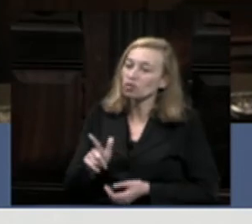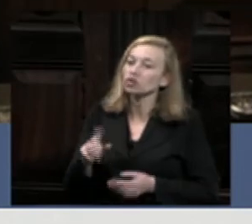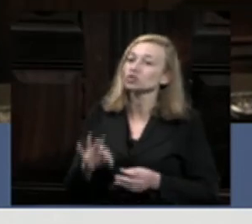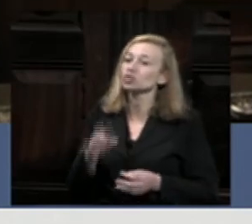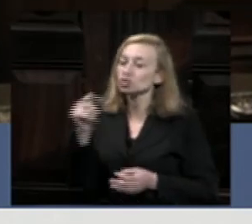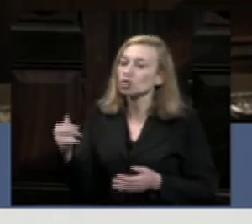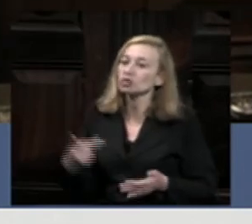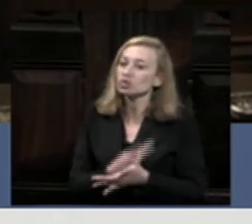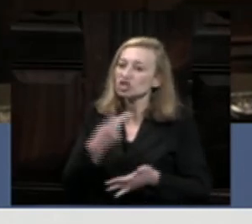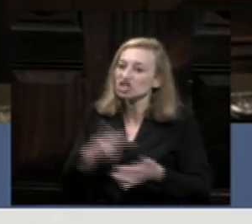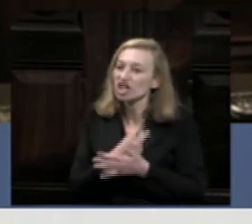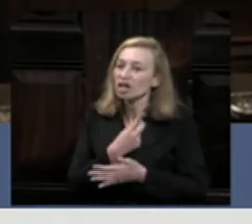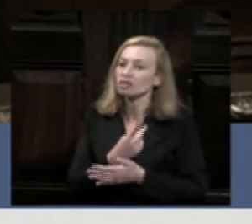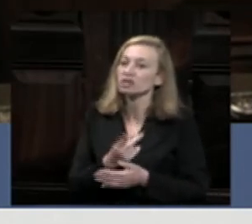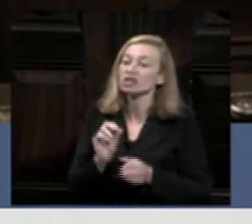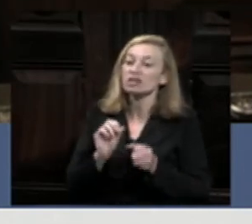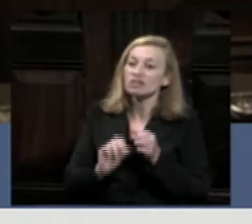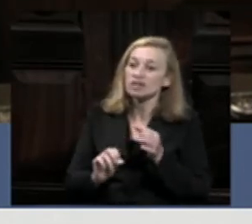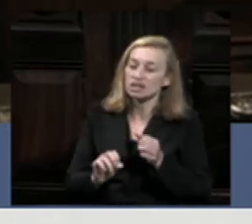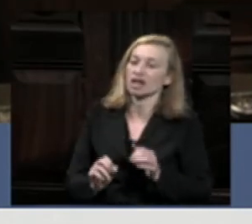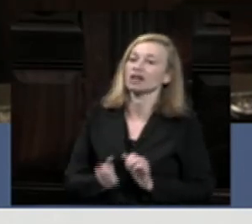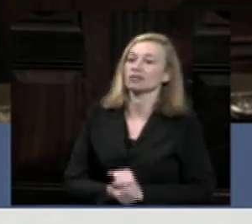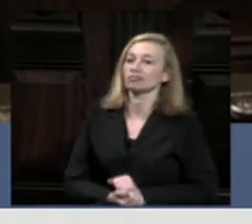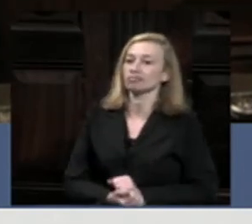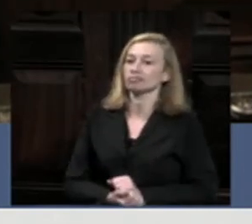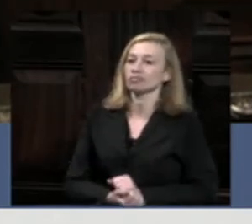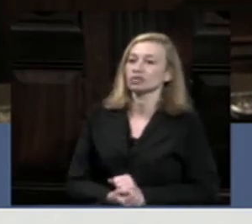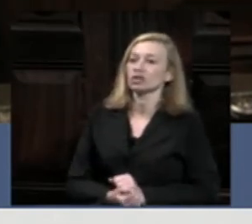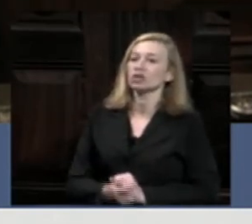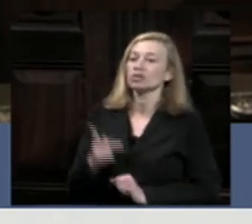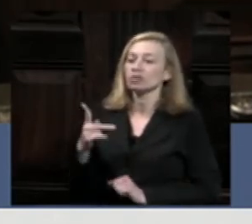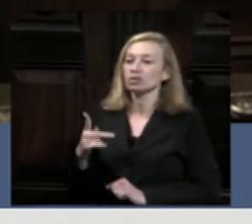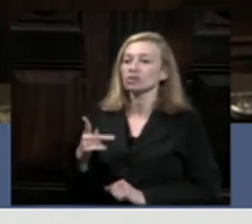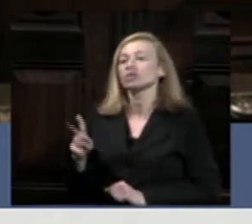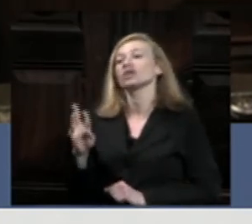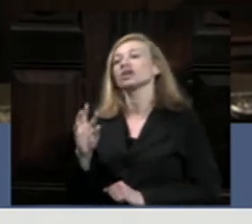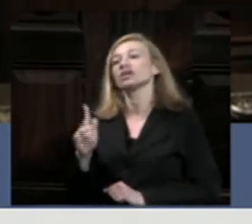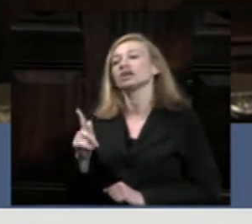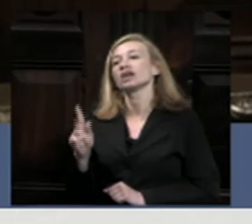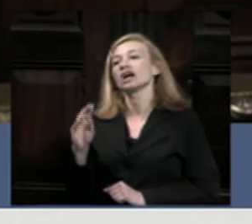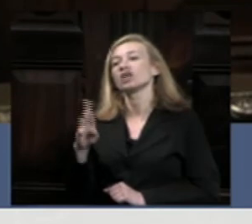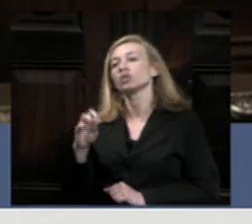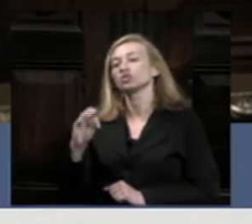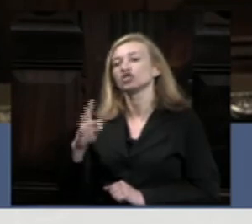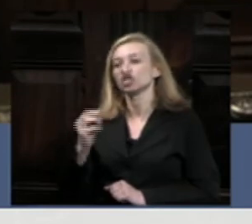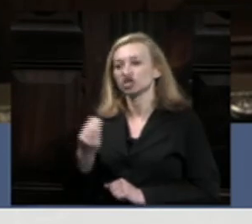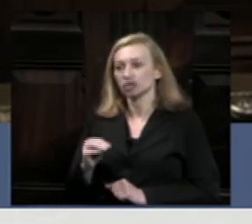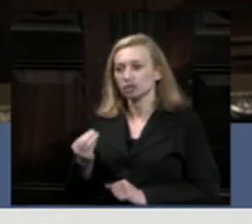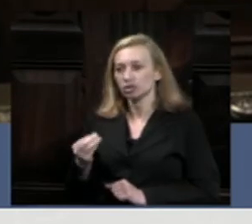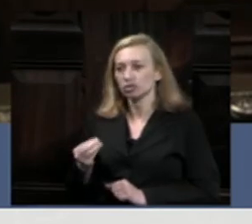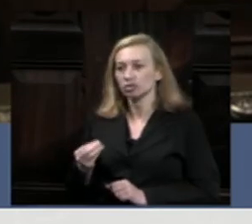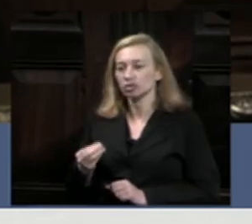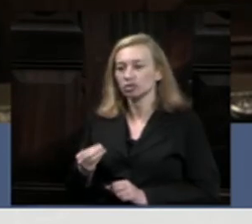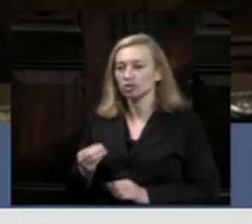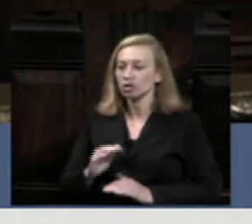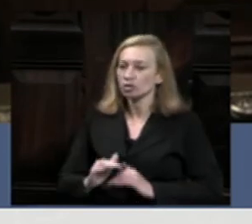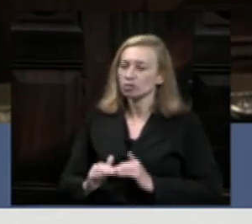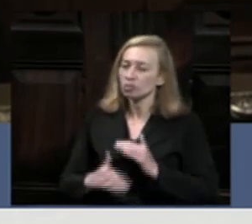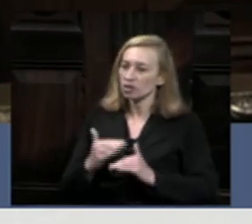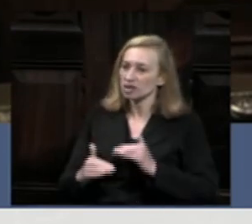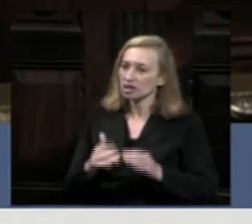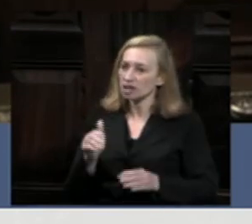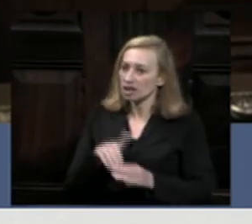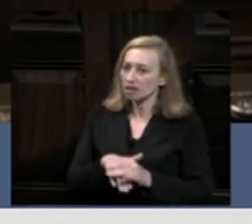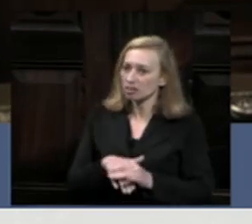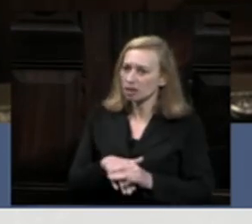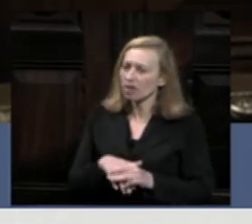Garotinho. E é verdade, sim, quando falam que um processo eleitoral sem o governador Garotinho é